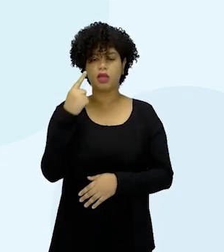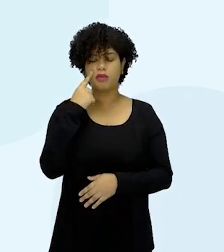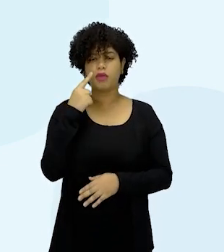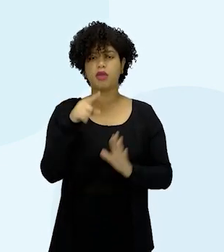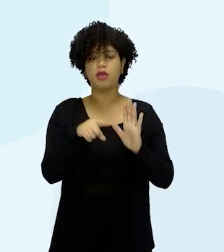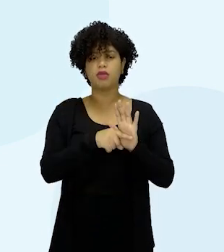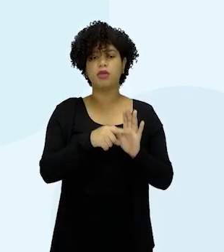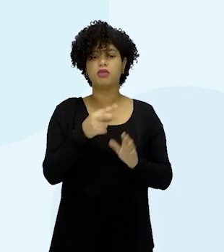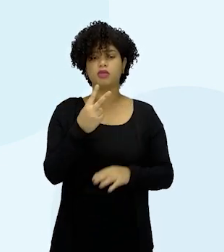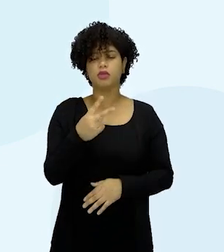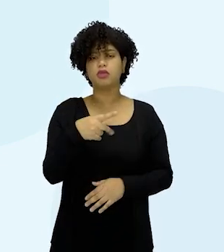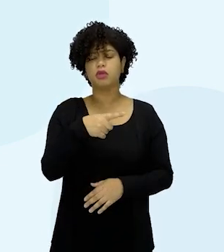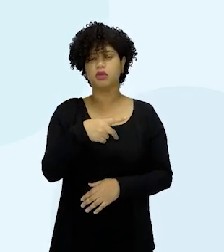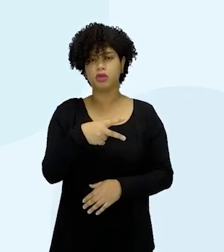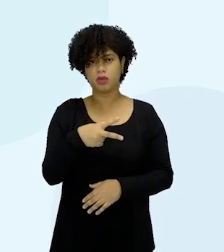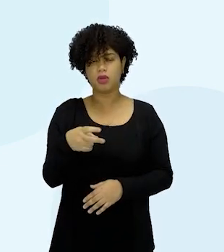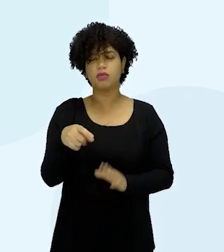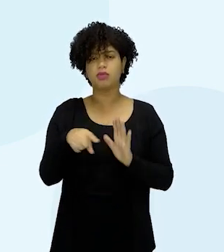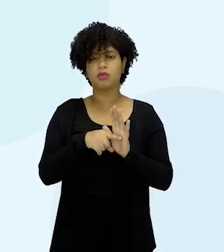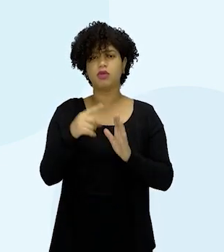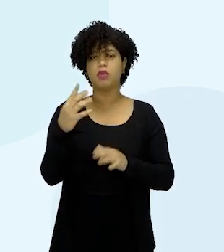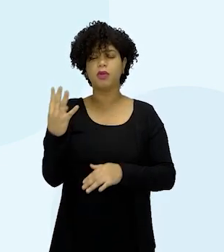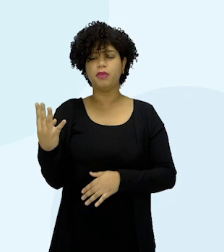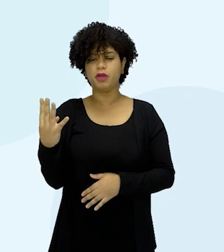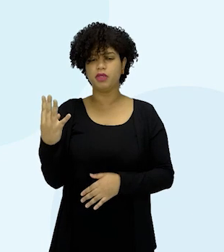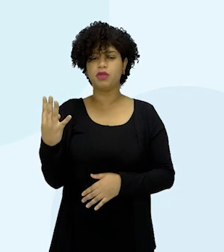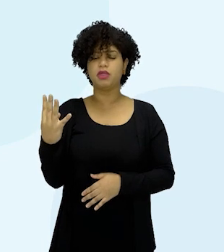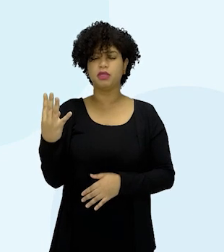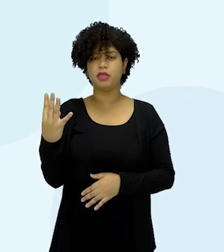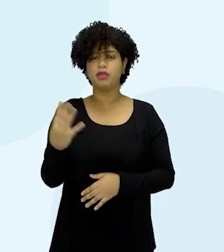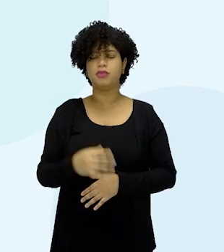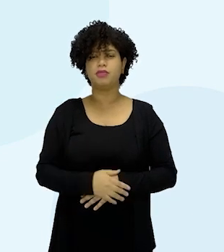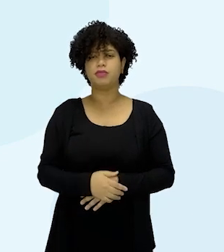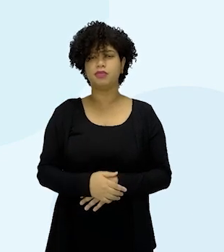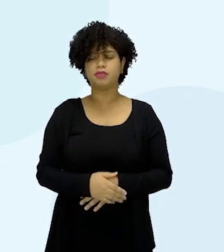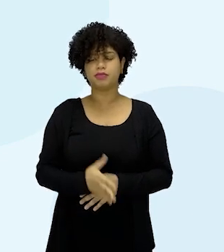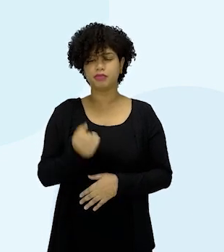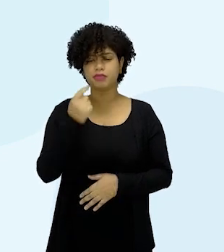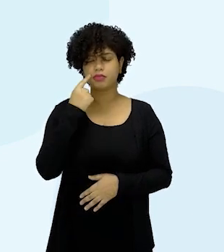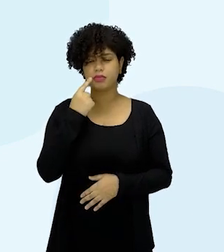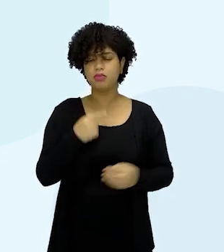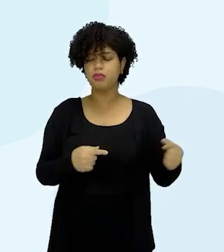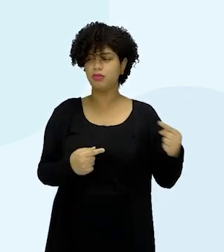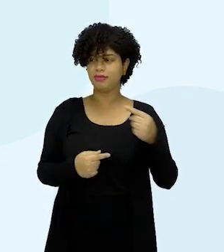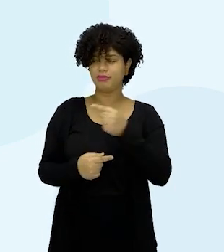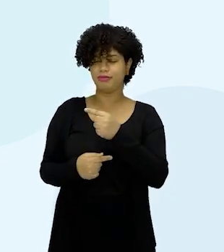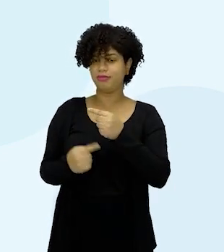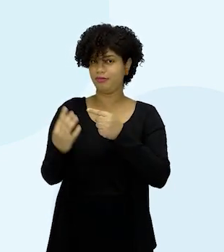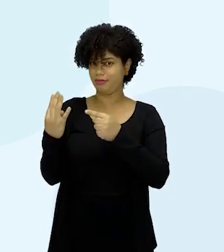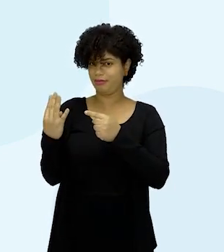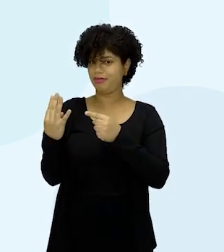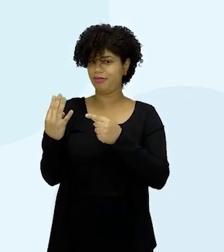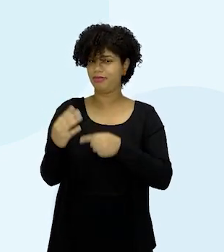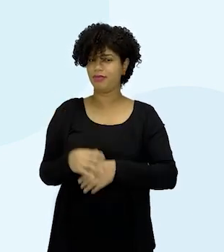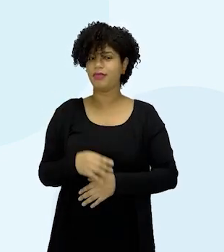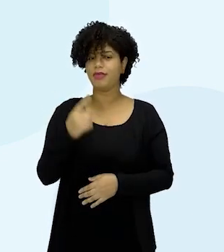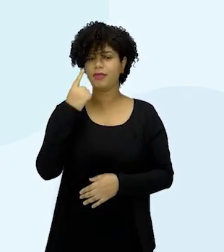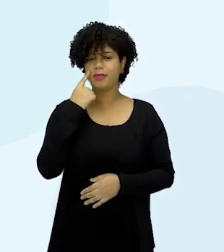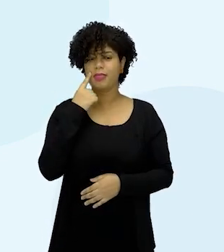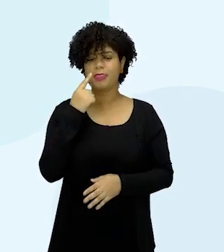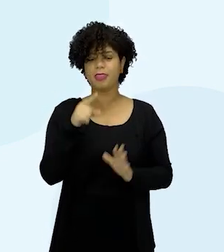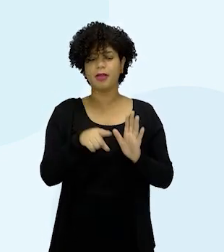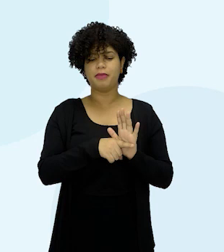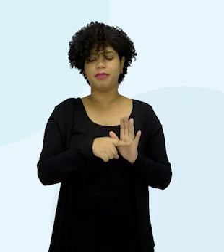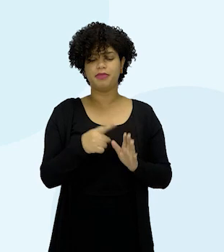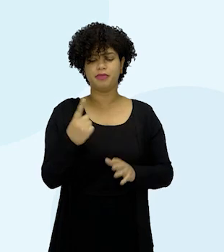ligado com menos 4. Ah, tem menos 2, tem menos 4 para ligar? Tem, então já vou fazer a setinha. Vamos para o segundo valor. Ah, o segundo valor é menos 1. Então,